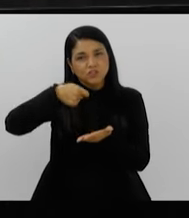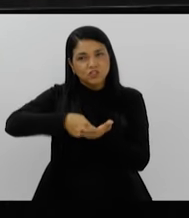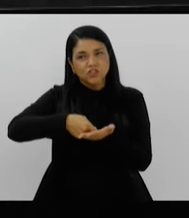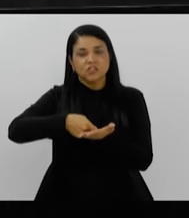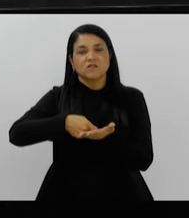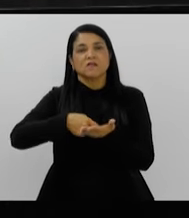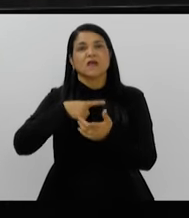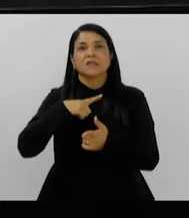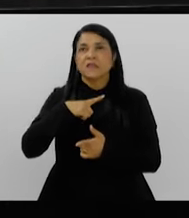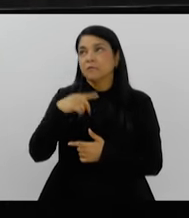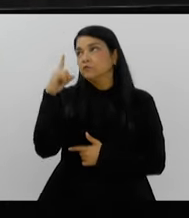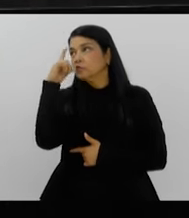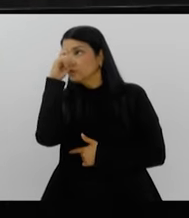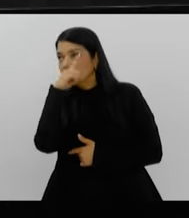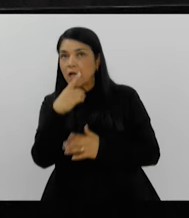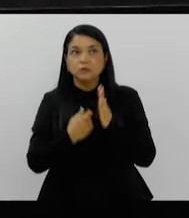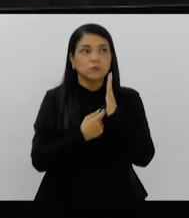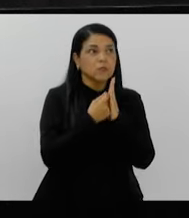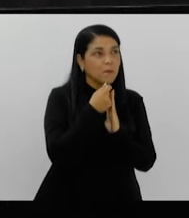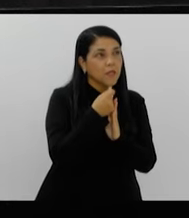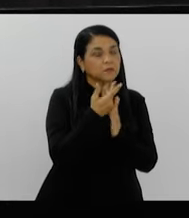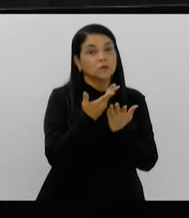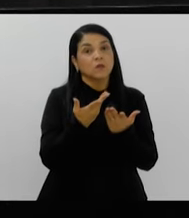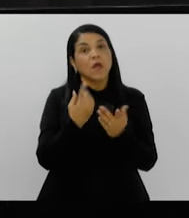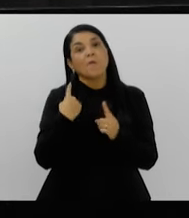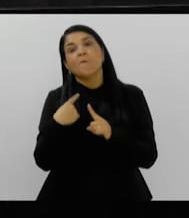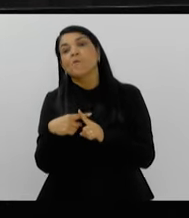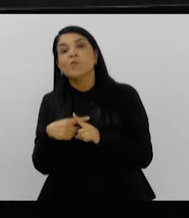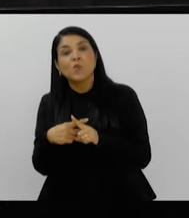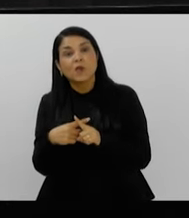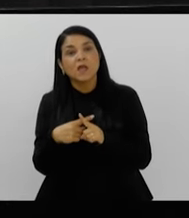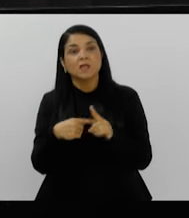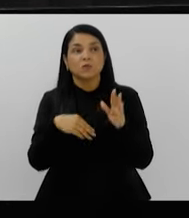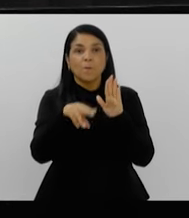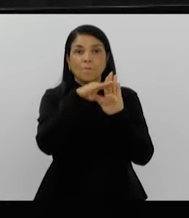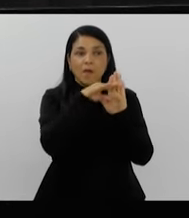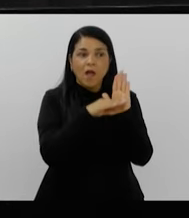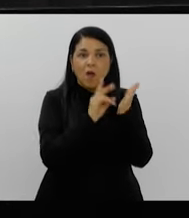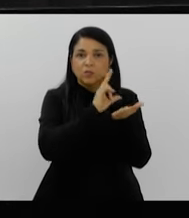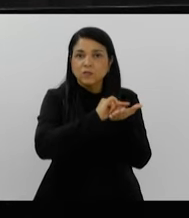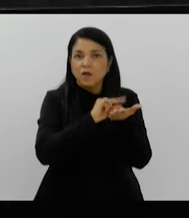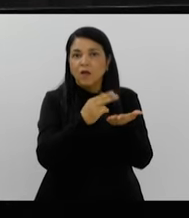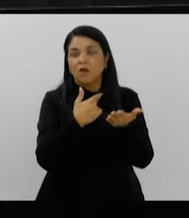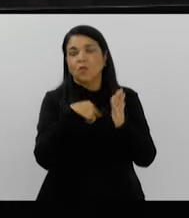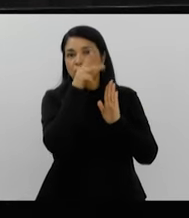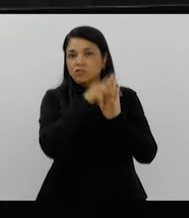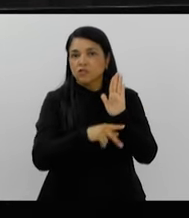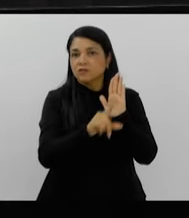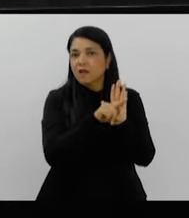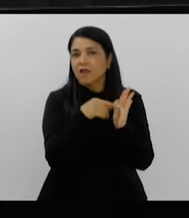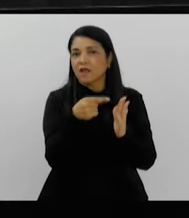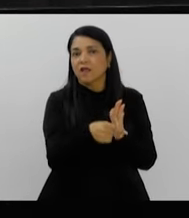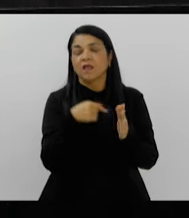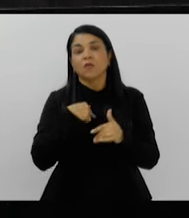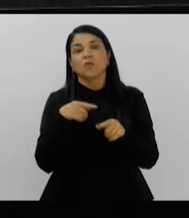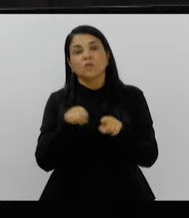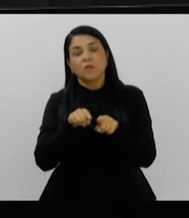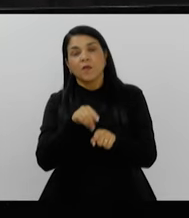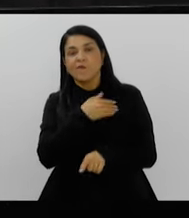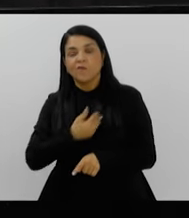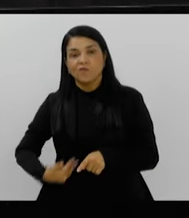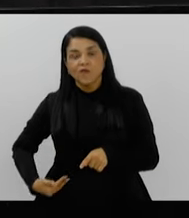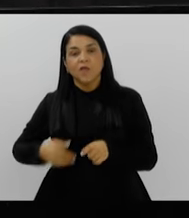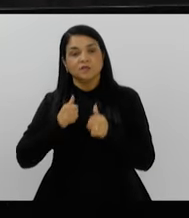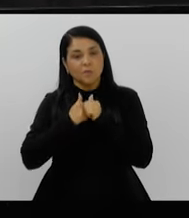porque temos dificuldade no orçamento, então por que que não pauta? Por que que também o governo que acompanha, não é, a